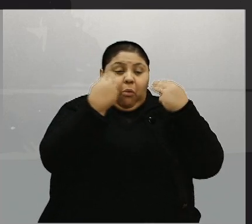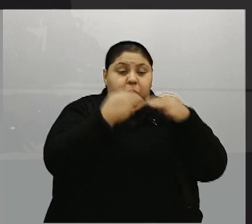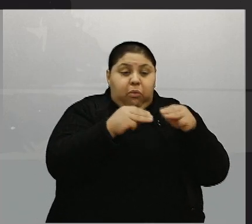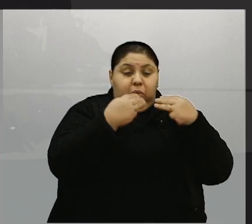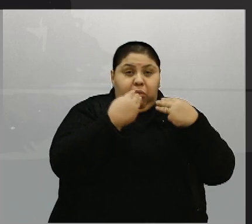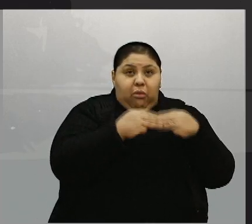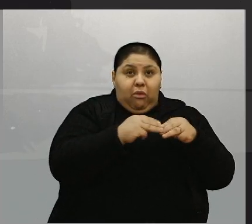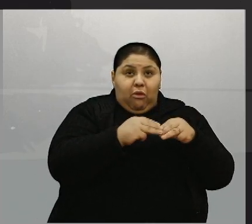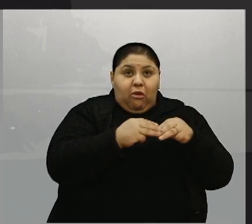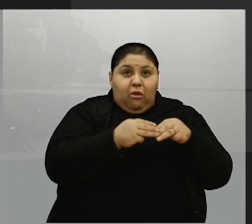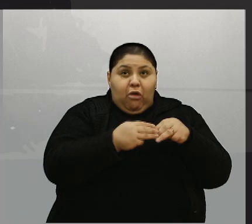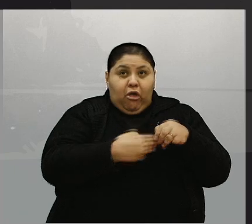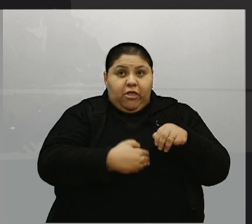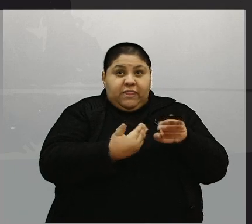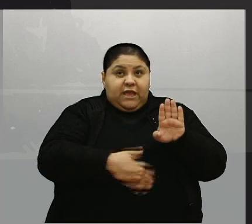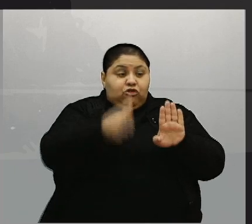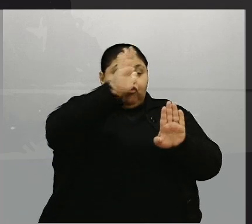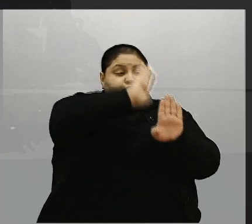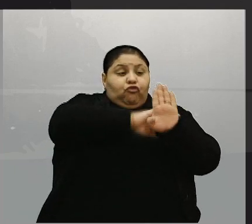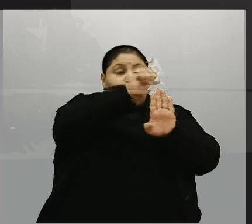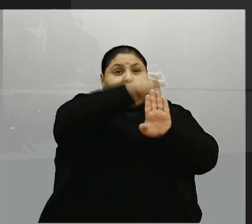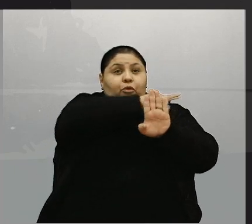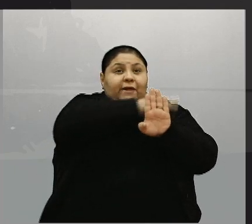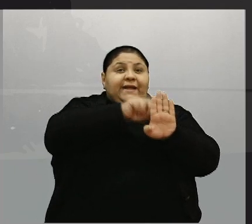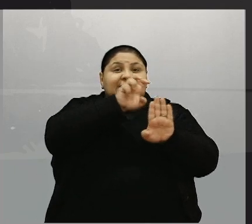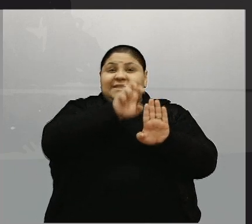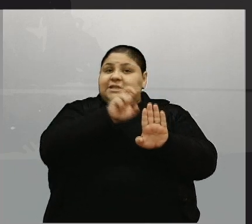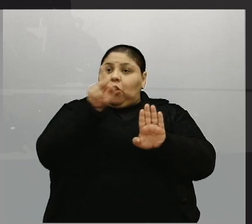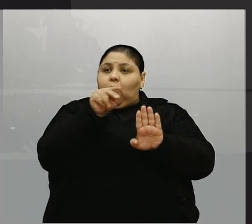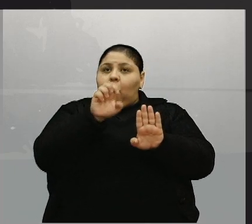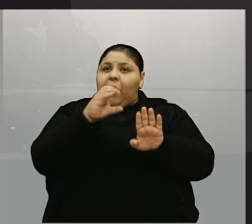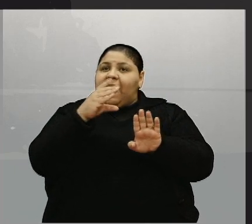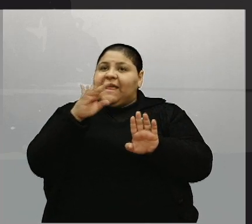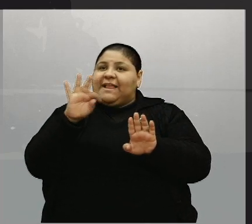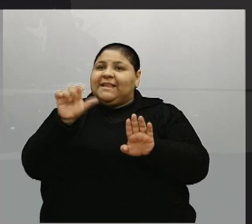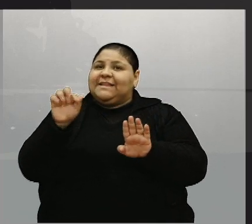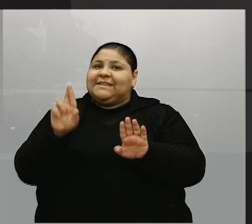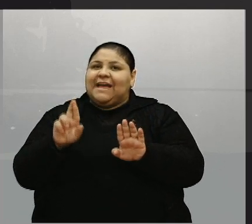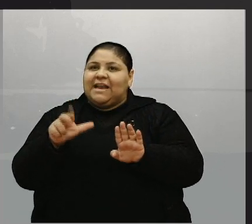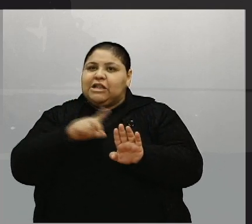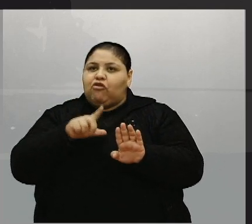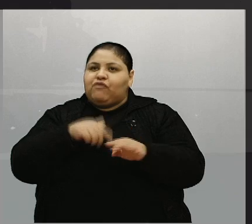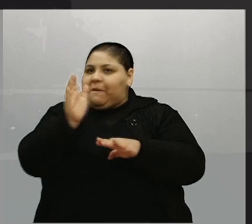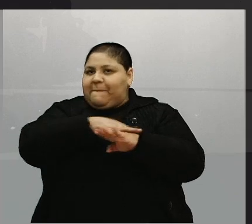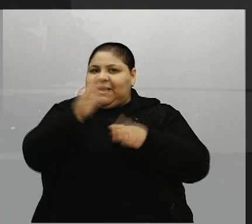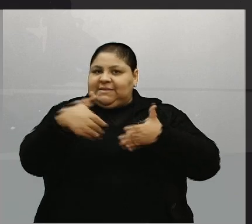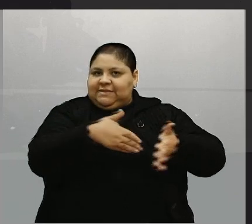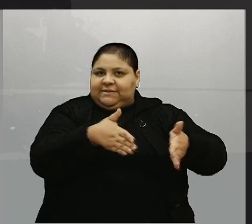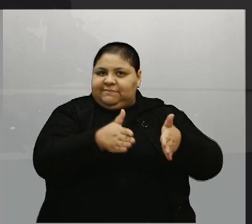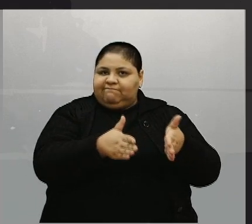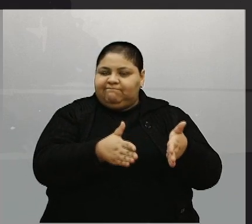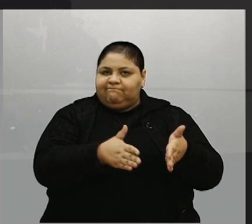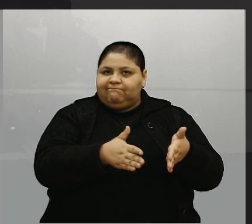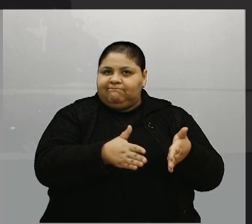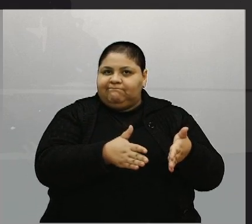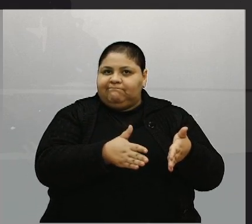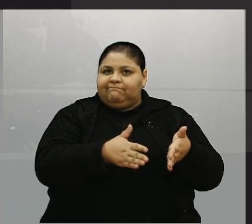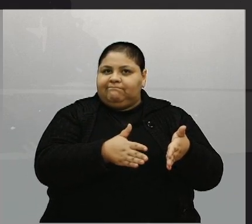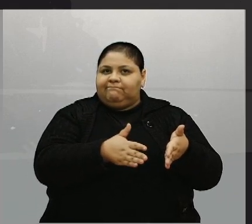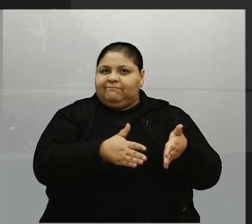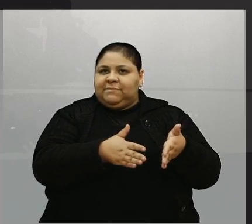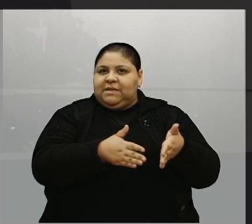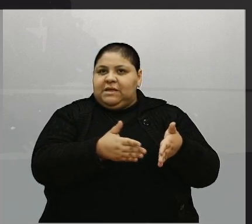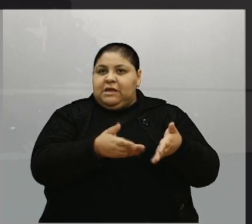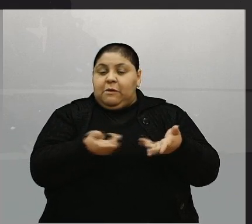fundos, colega, de 5 hectares. Não existe mais a estrada. Ali foi rasgado com a PC, precisa de uma retro